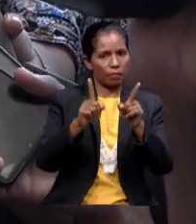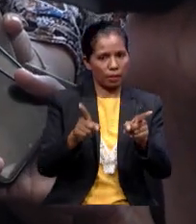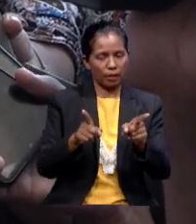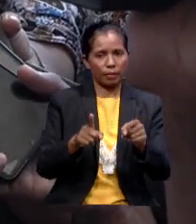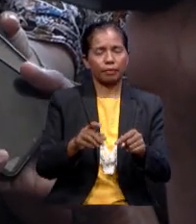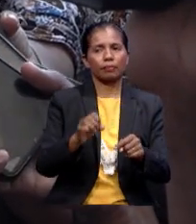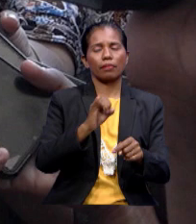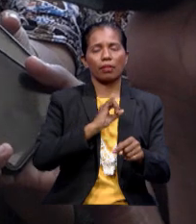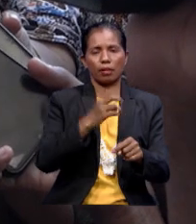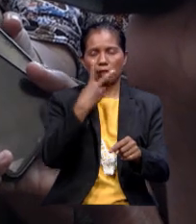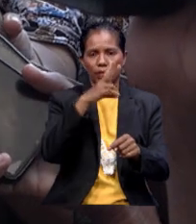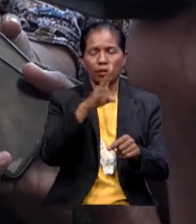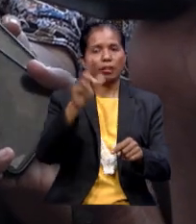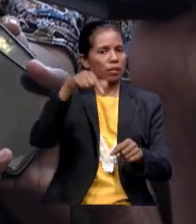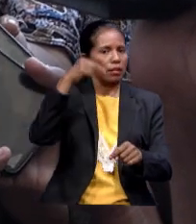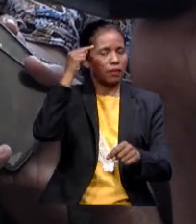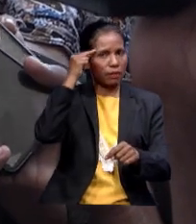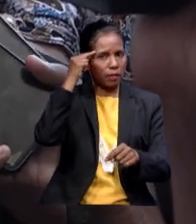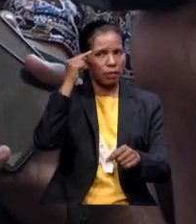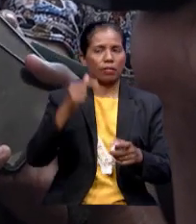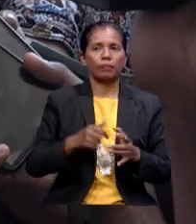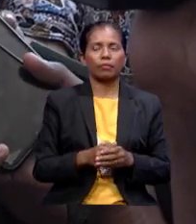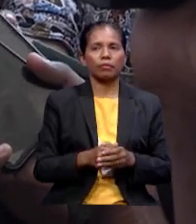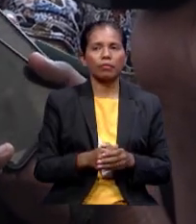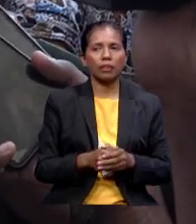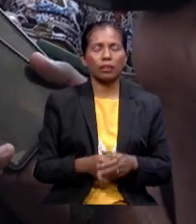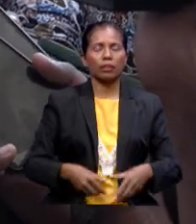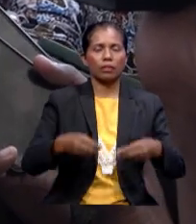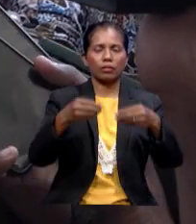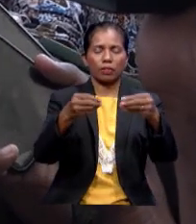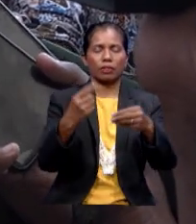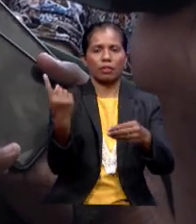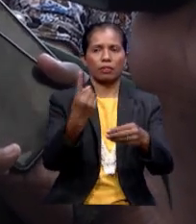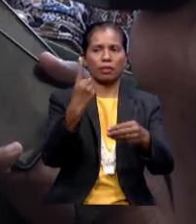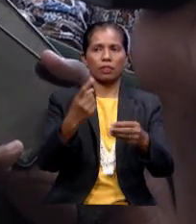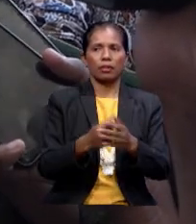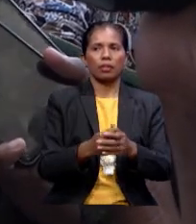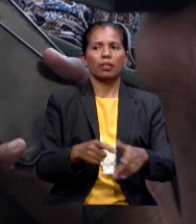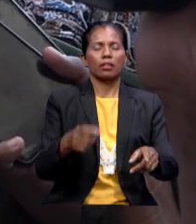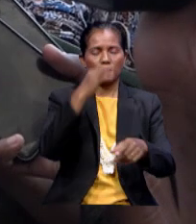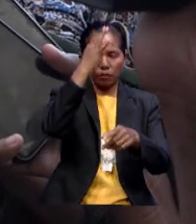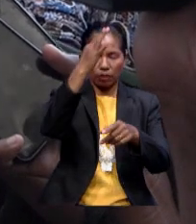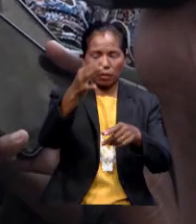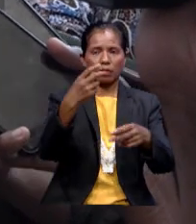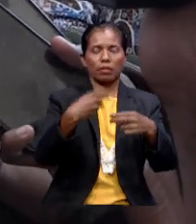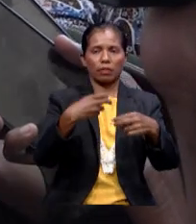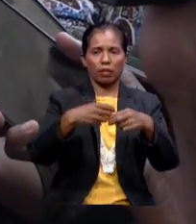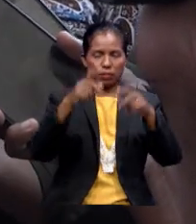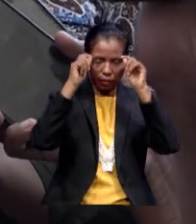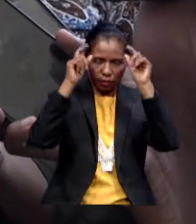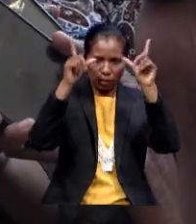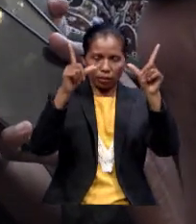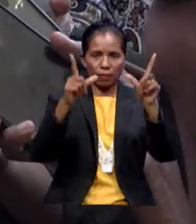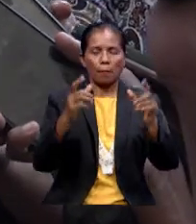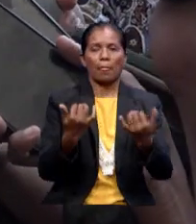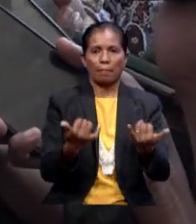se Estado e tem um governo tolera na fati, se sai futuro ameaça para Timor. Mas agora,